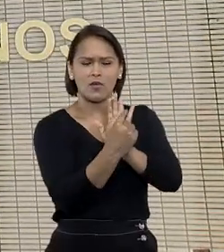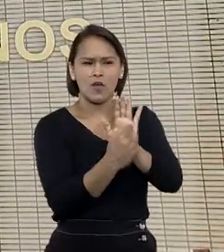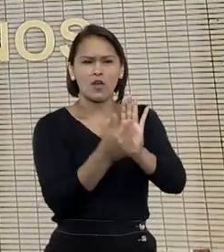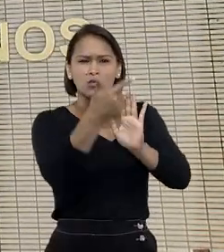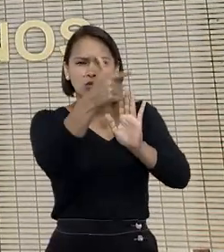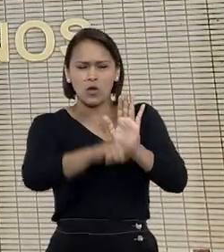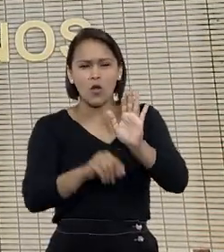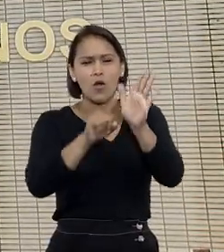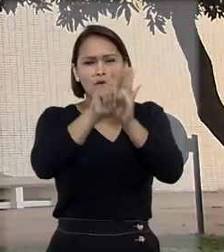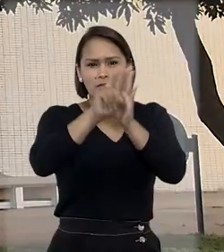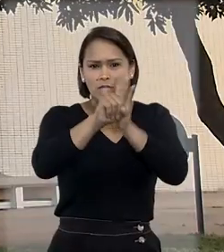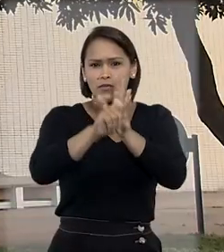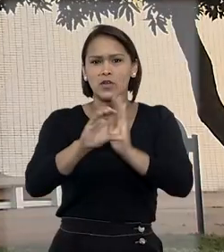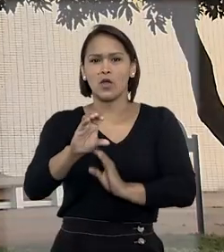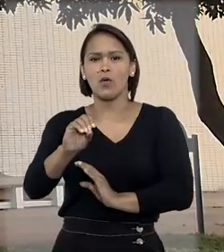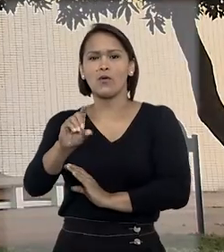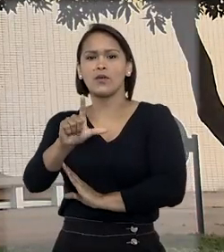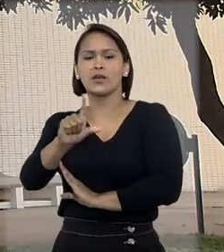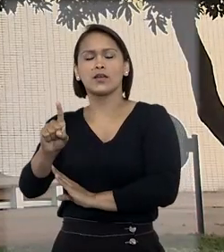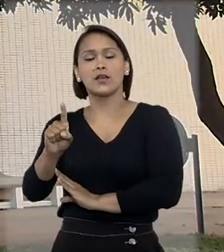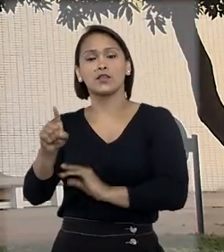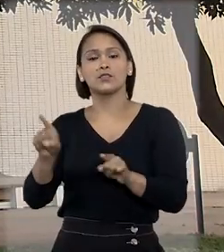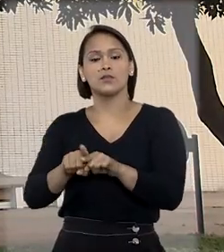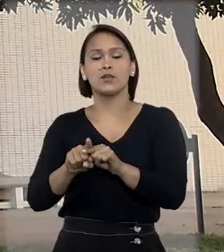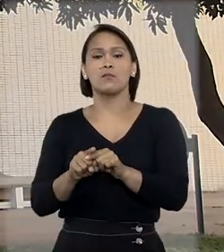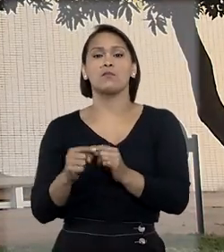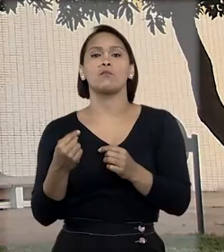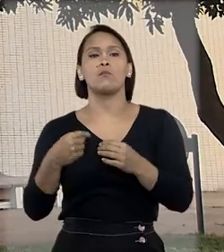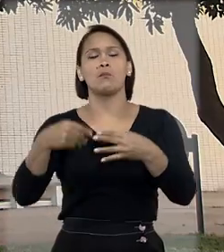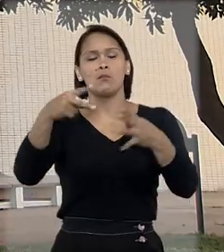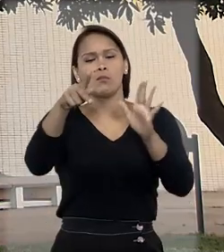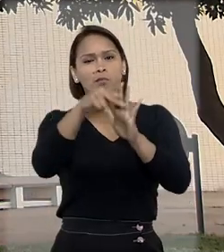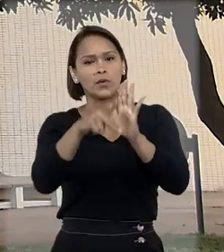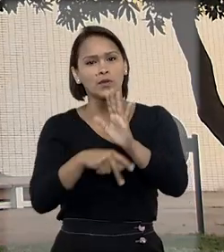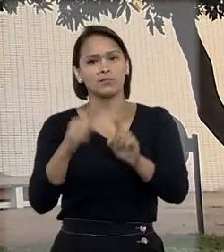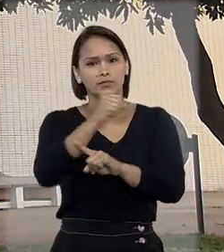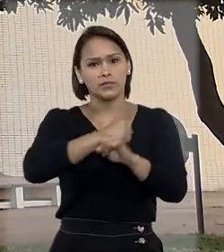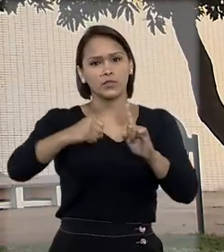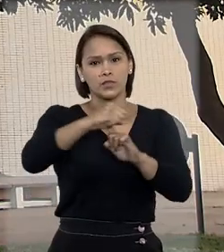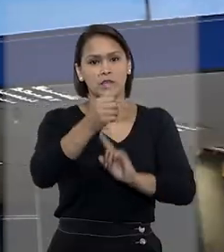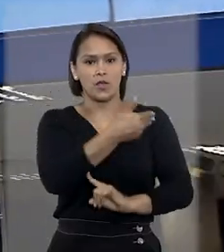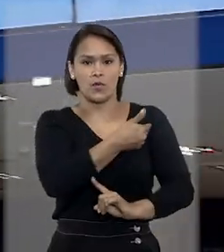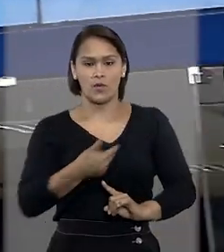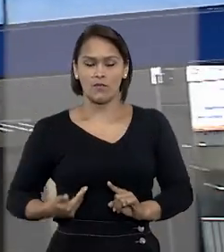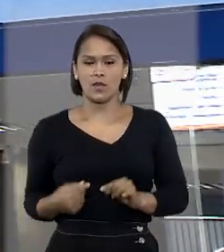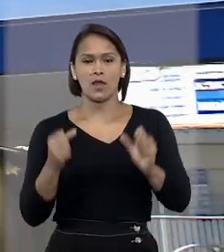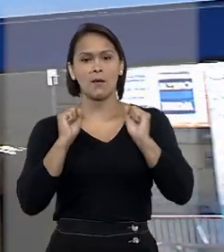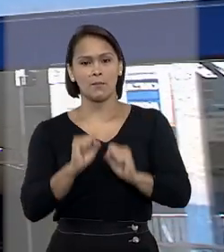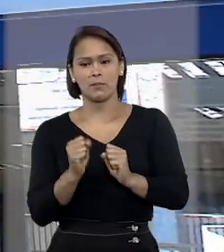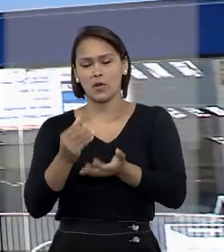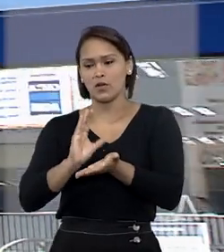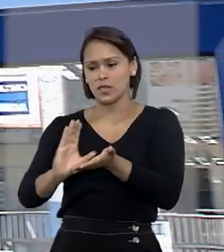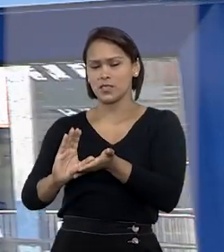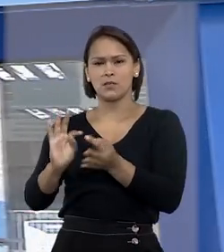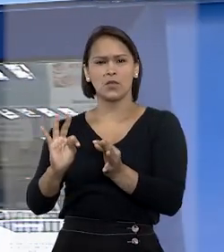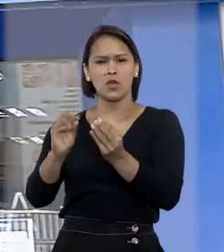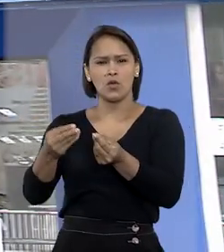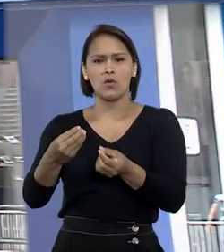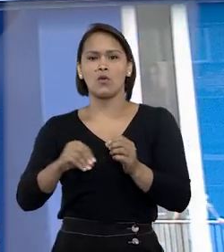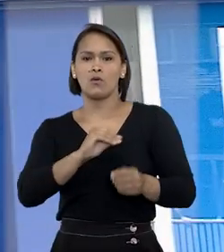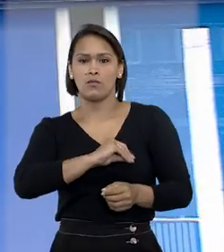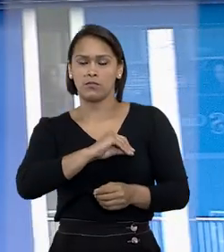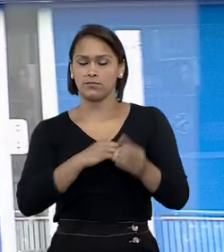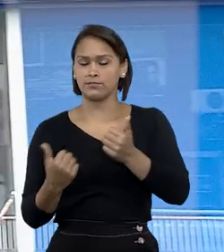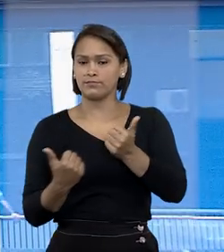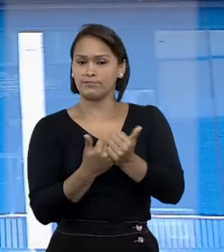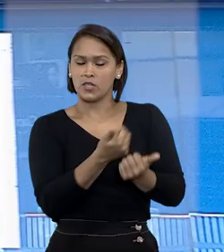retifique os dados de uma beneficiária no cadastro único para programas sociais do Governo Federal para Que ela possa receber regularmente